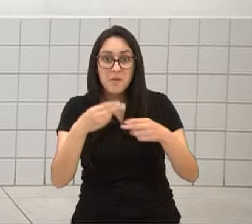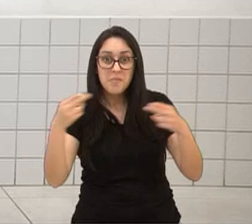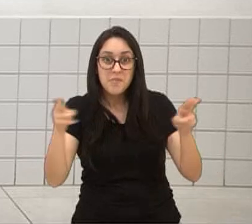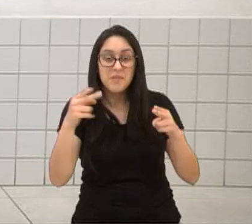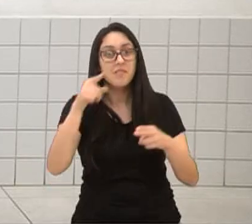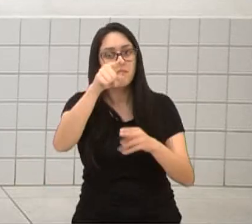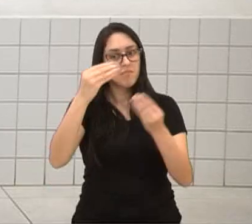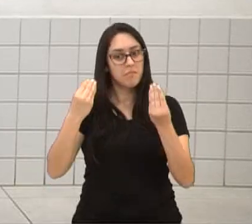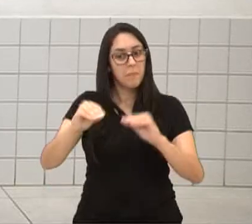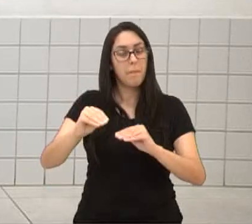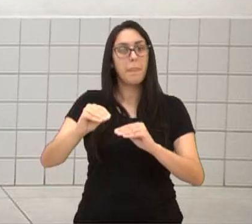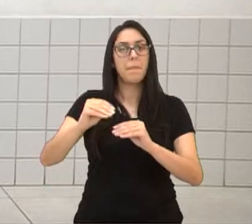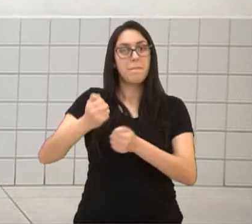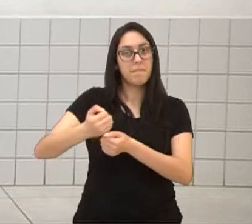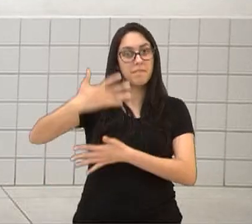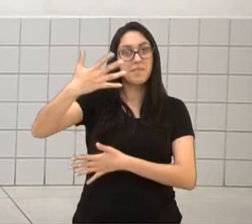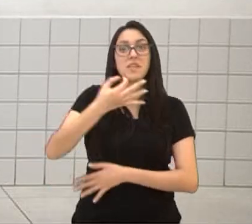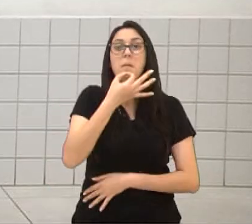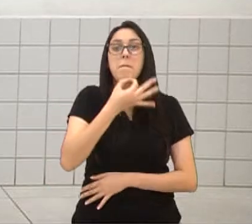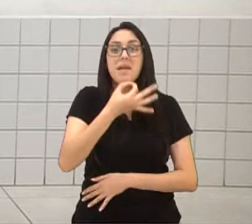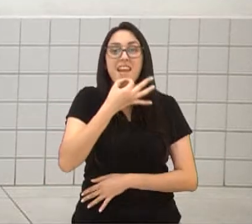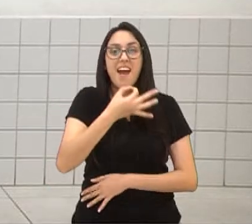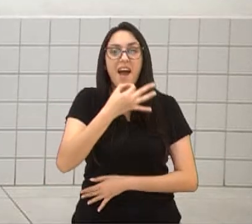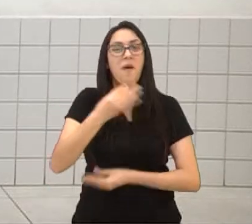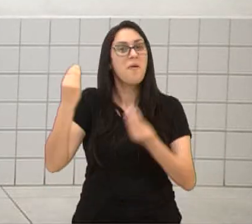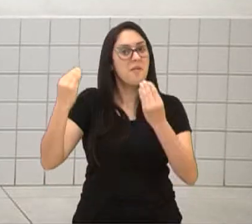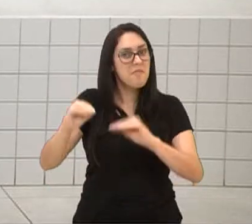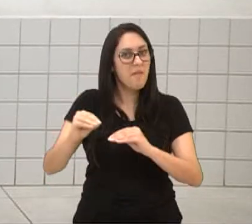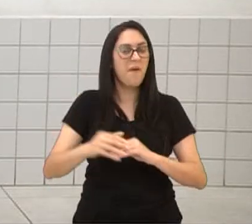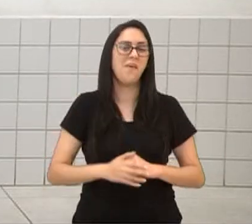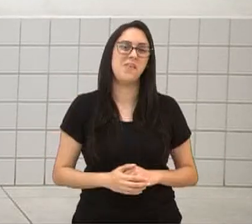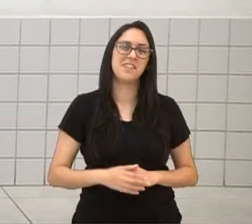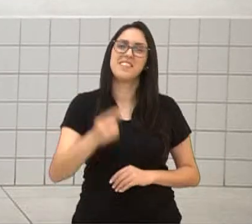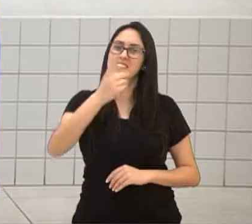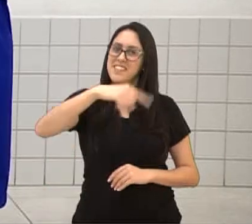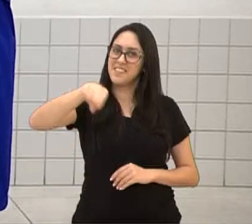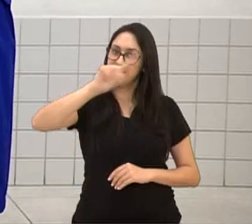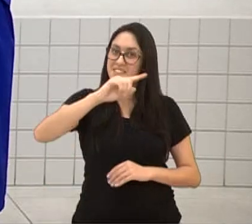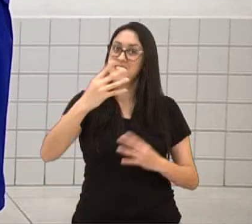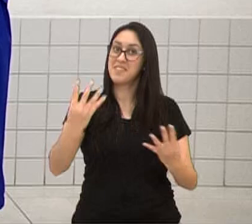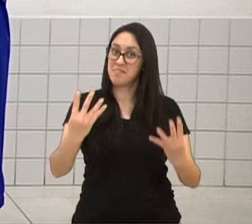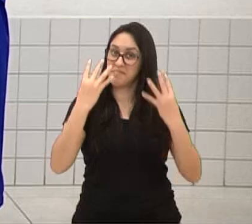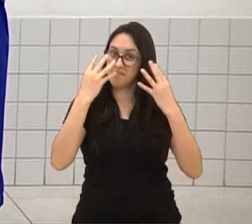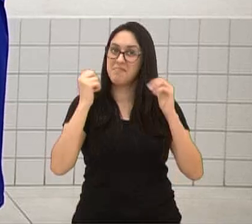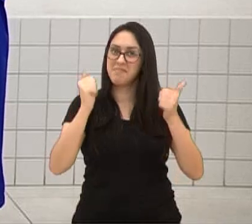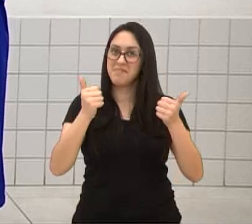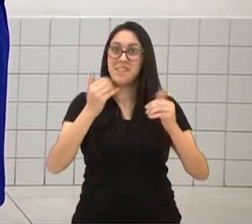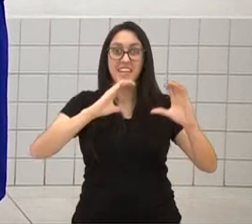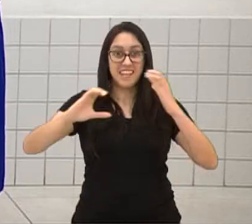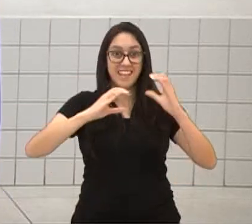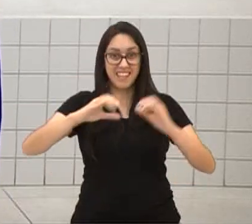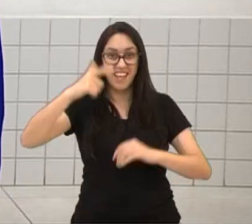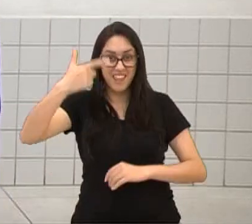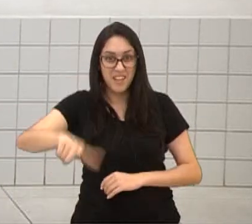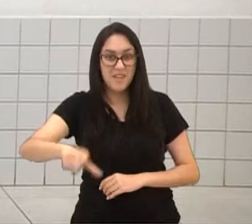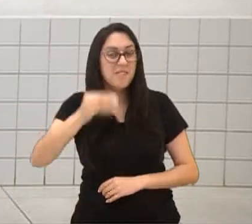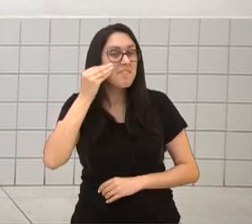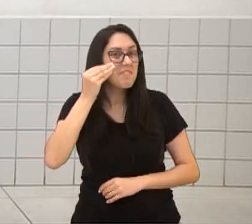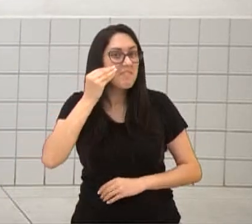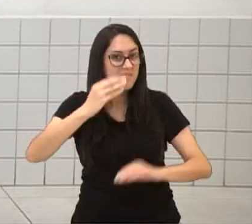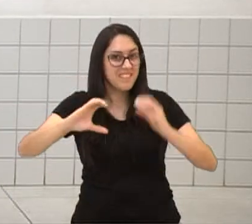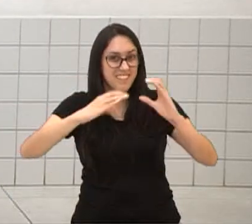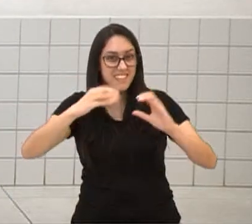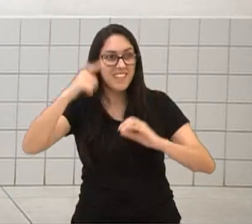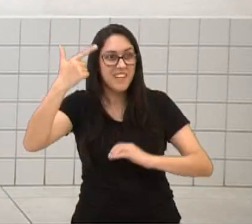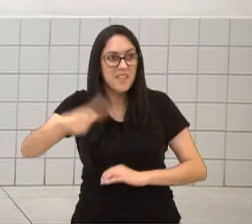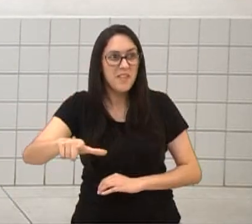a opinião de vocês. Muito bem, o pessoal está participando. Podemos cantar mais uma vez, Prof. Beth? Vai lá. O pessoal